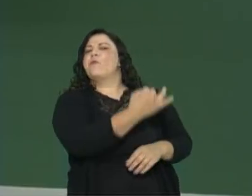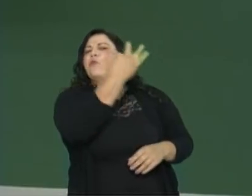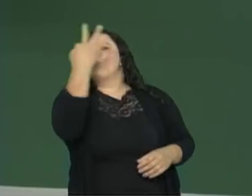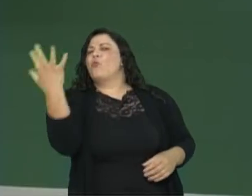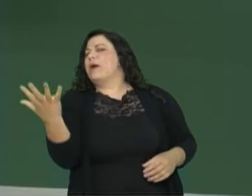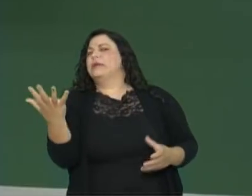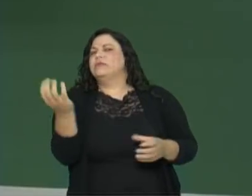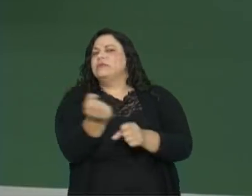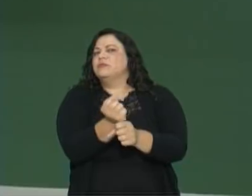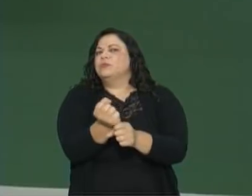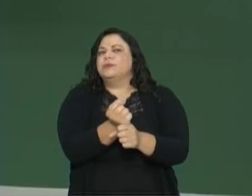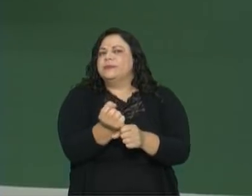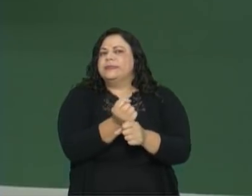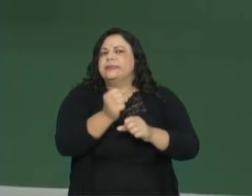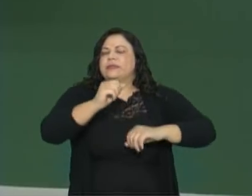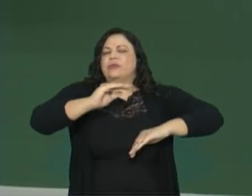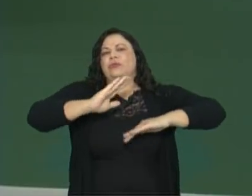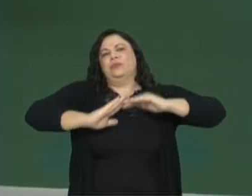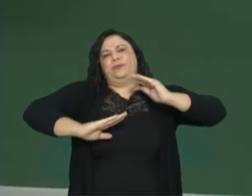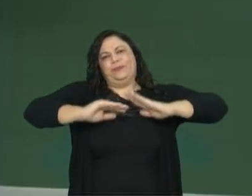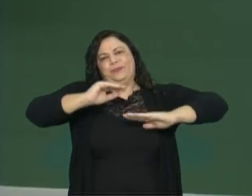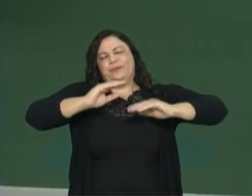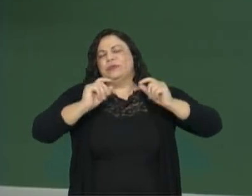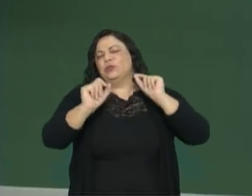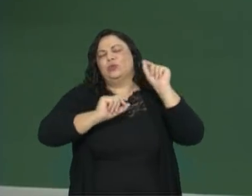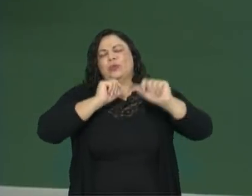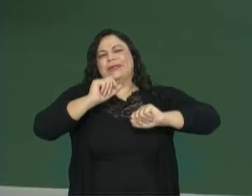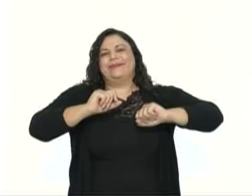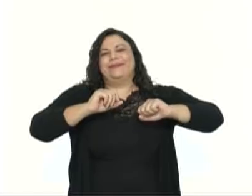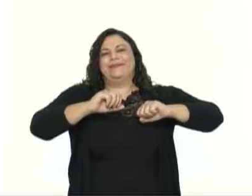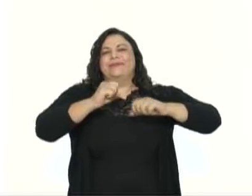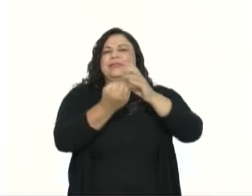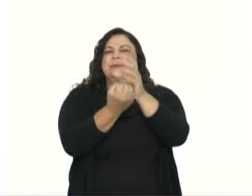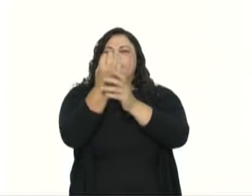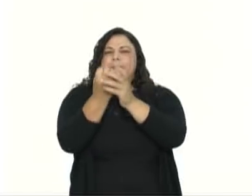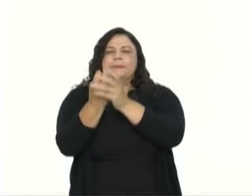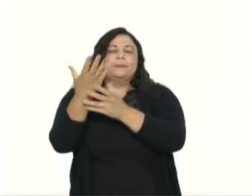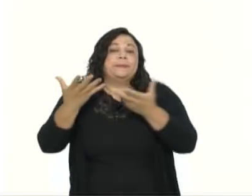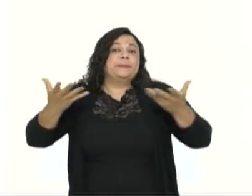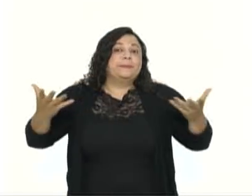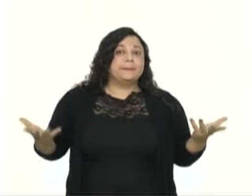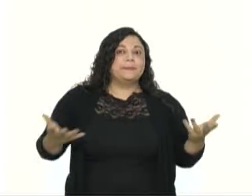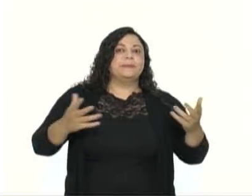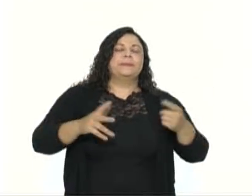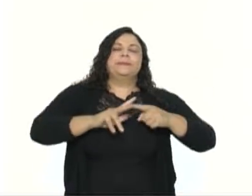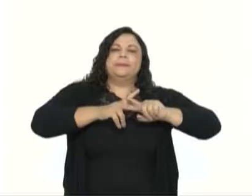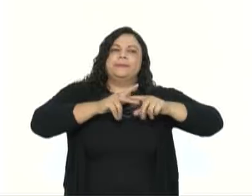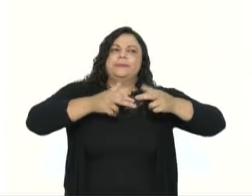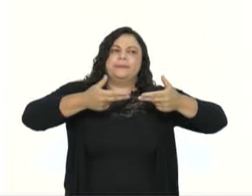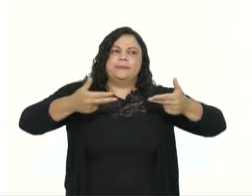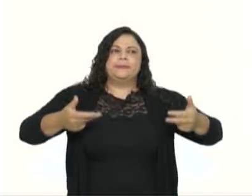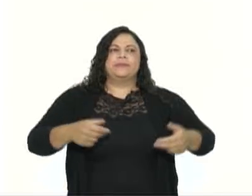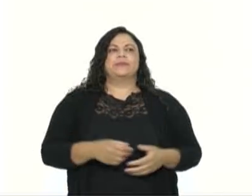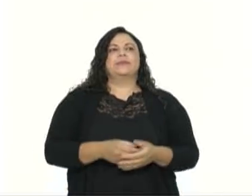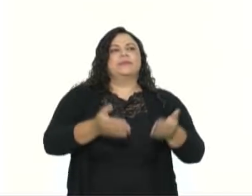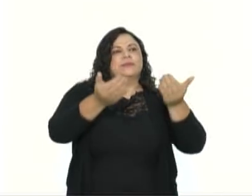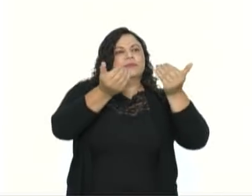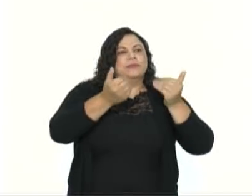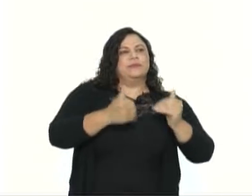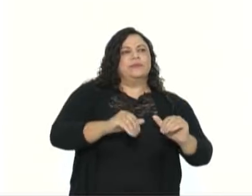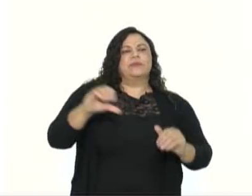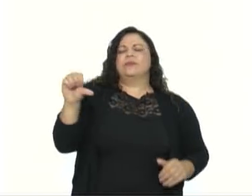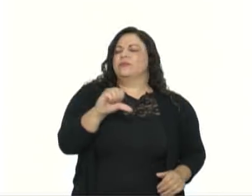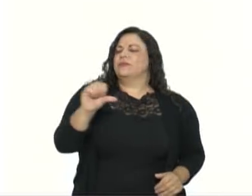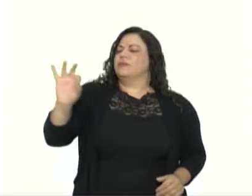novo, é um mercado extremamente pequeno. O nióbio metálico puro, lingotes com concentração de 99% de nióbio,